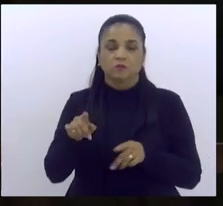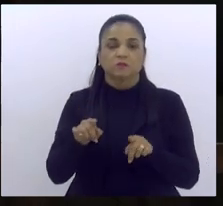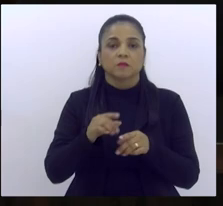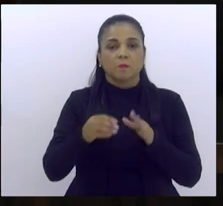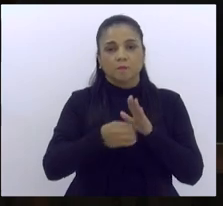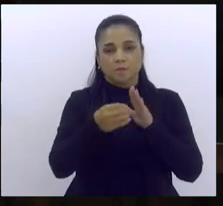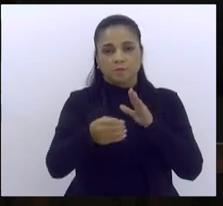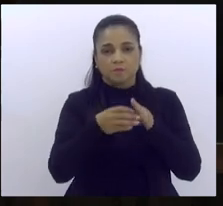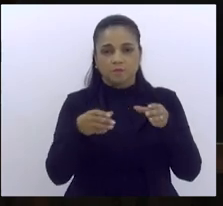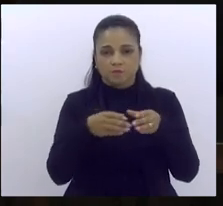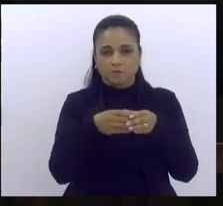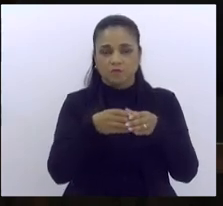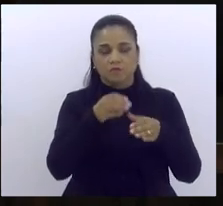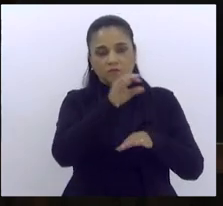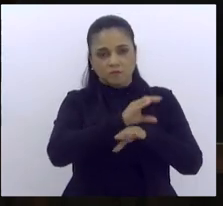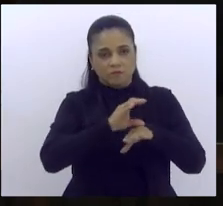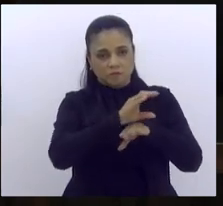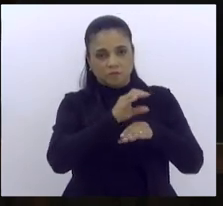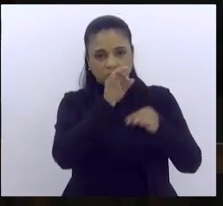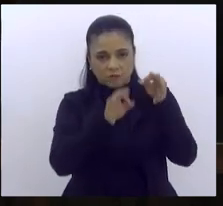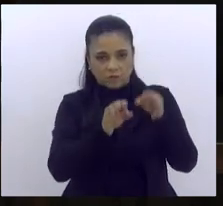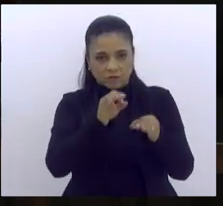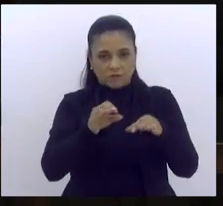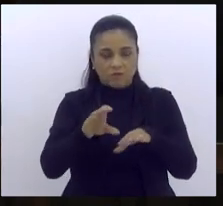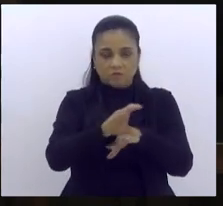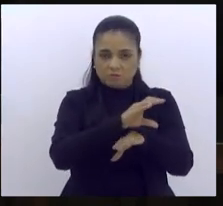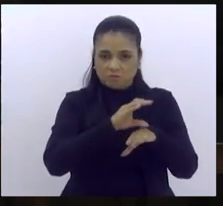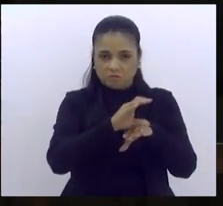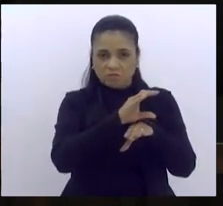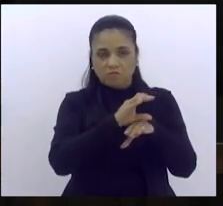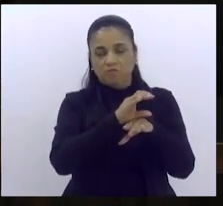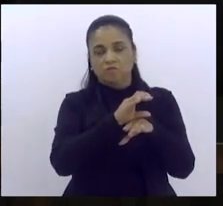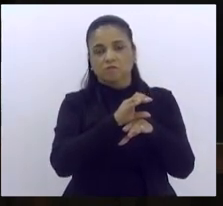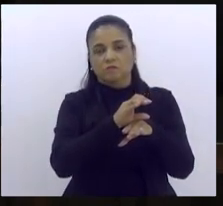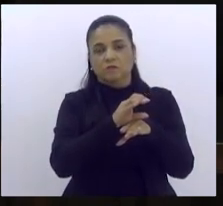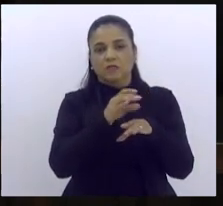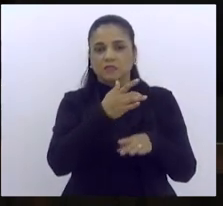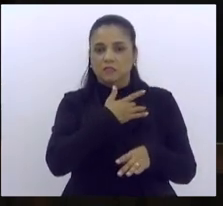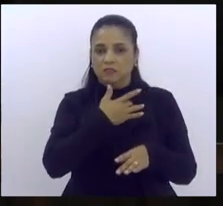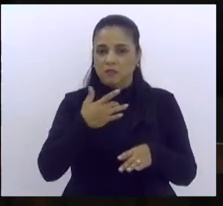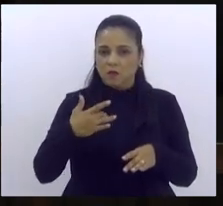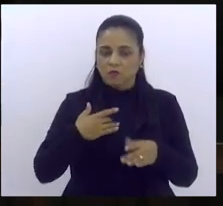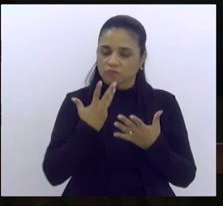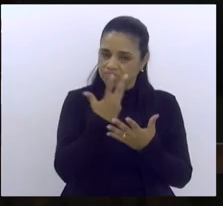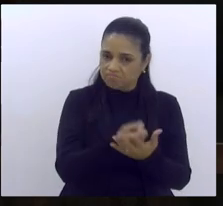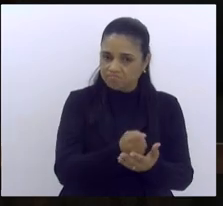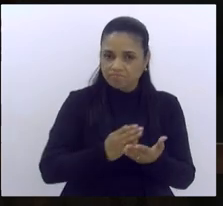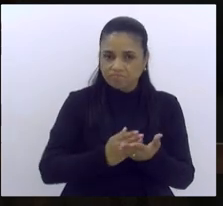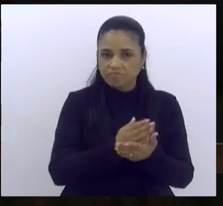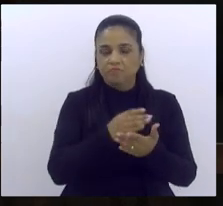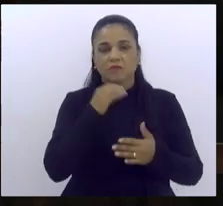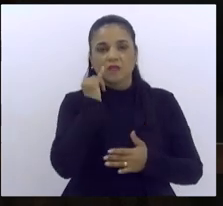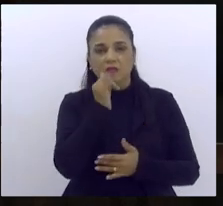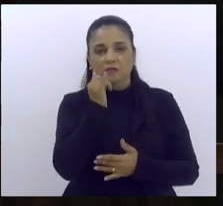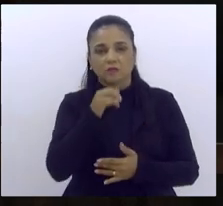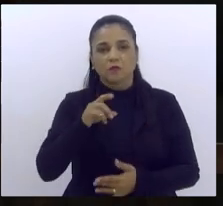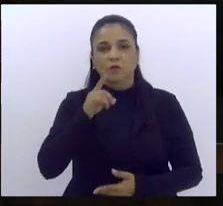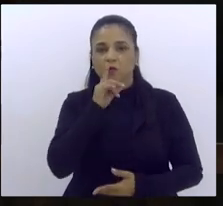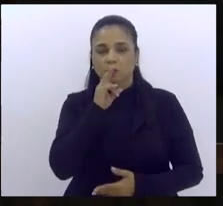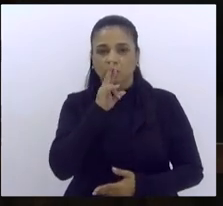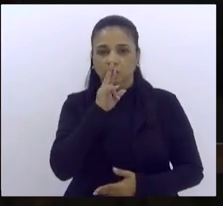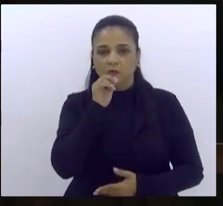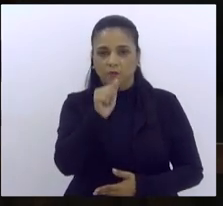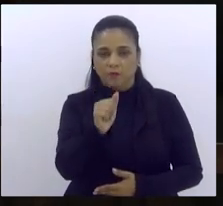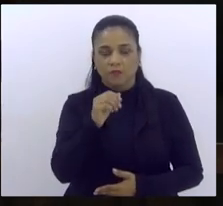das comissões de Constituição e Justiça pela Constitucionalidade e de Saúde favorável. Relatores, deputados Rodrigo Amorim e